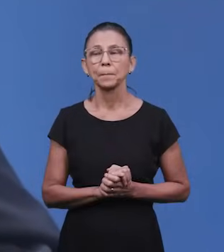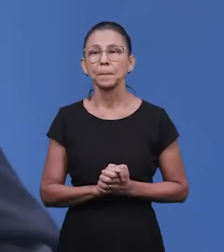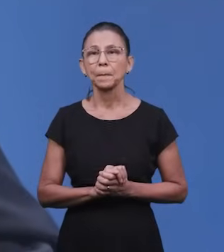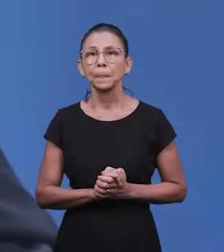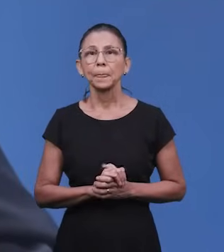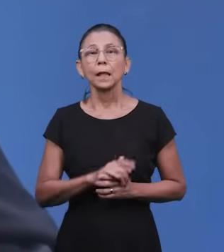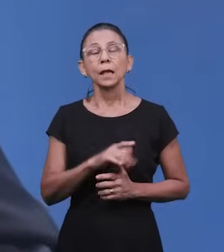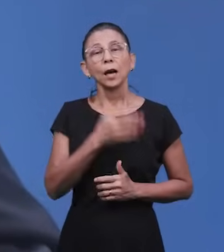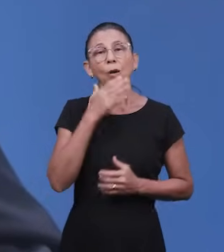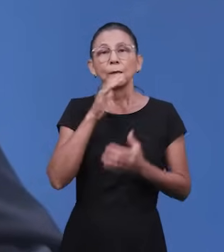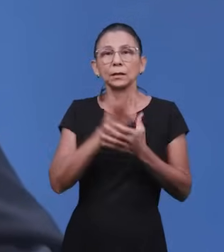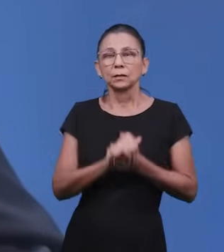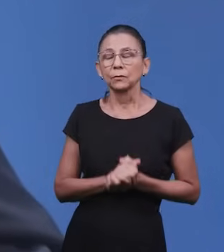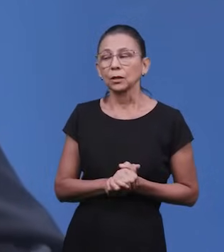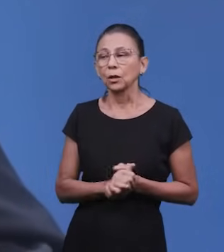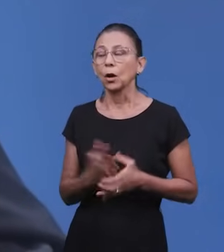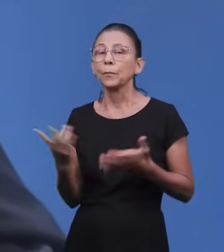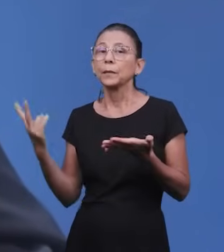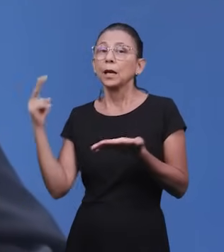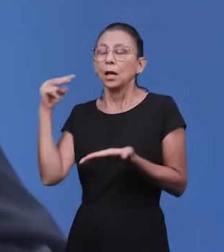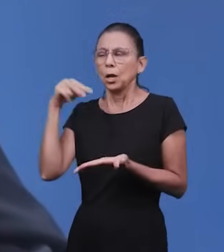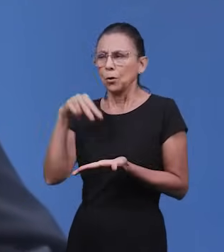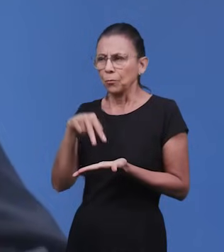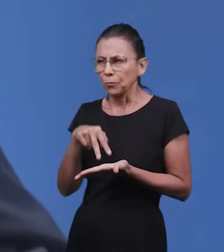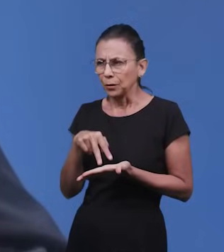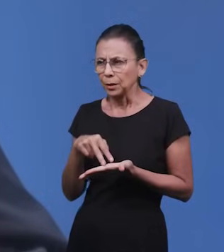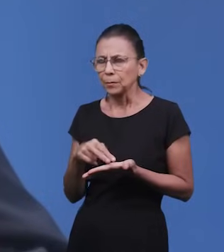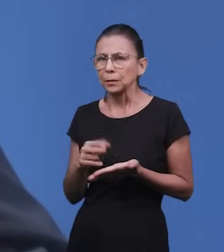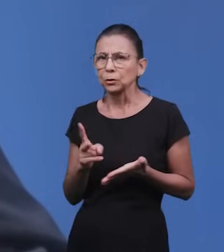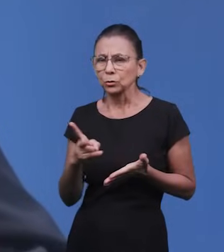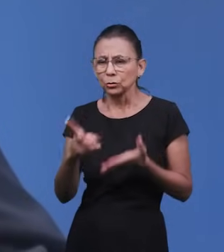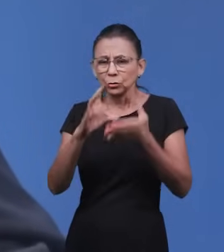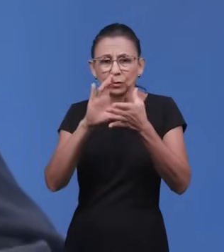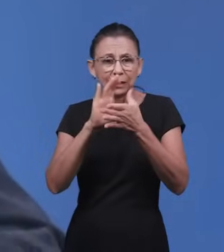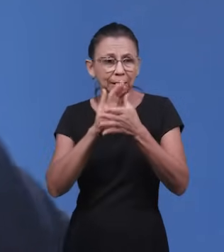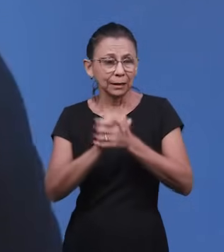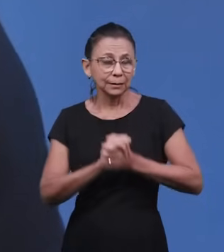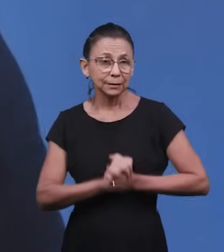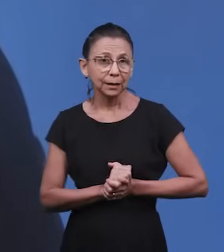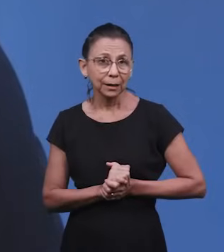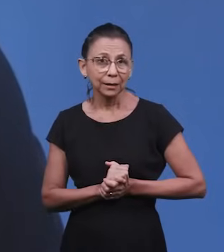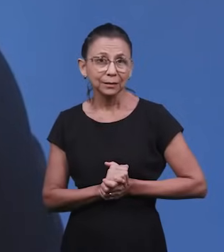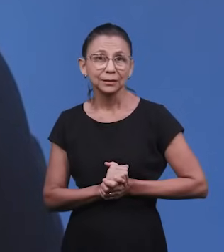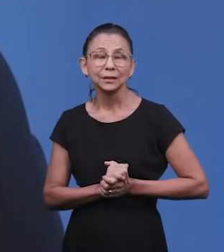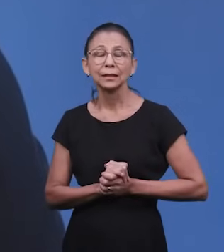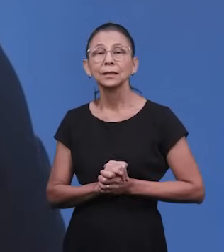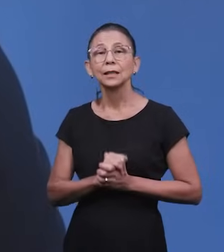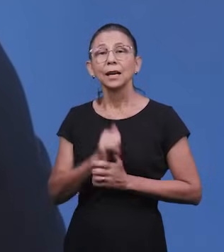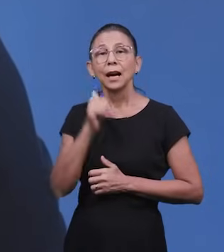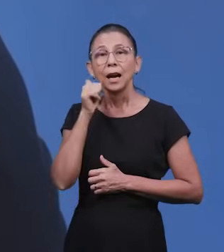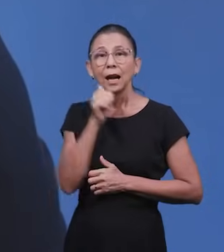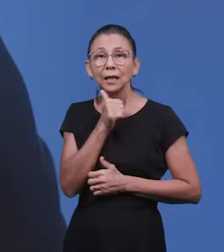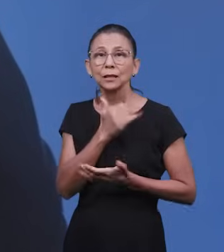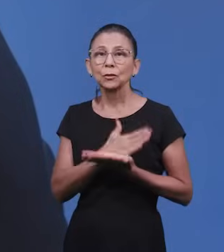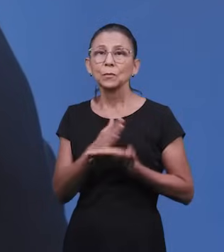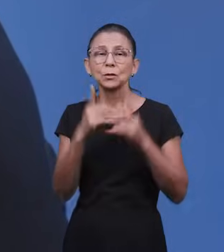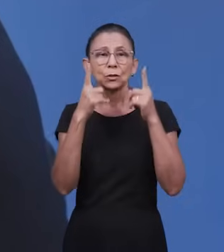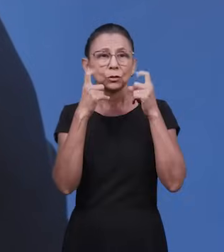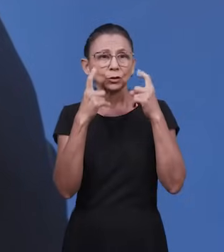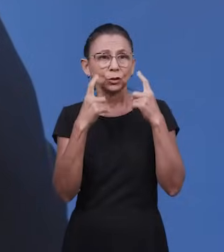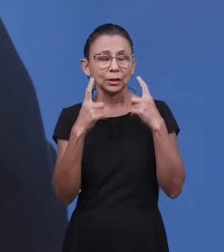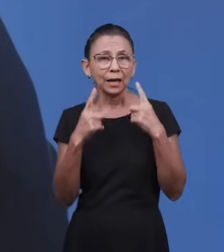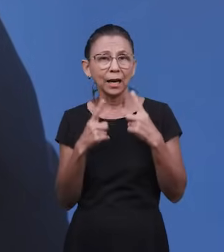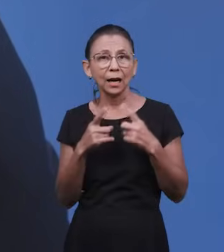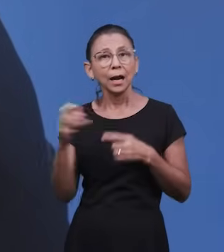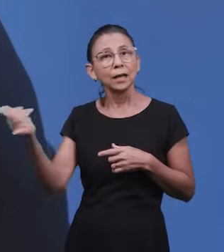recebeu, ela falou assim, eu vim para ficar, para voltar, vamos nos reconciliar. Aí ela começou a chorar, né? falando,